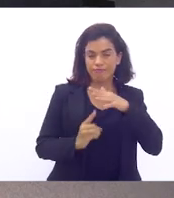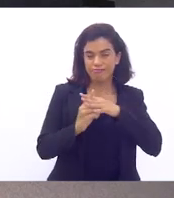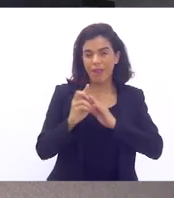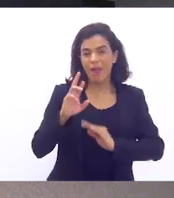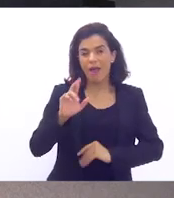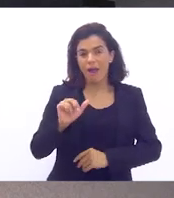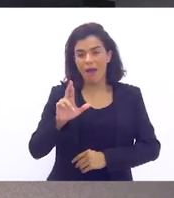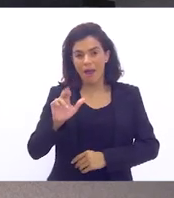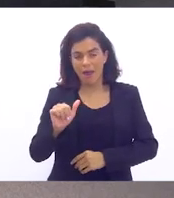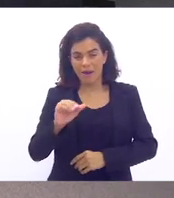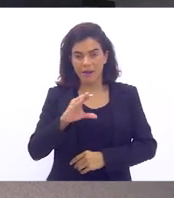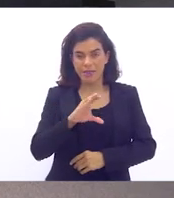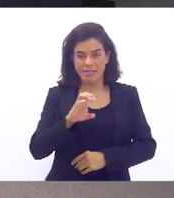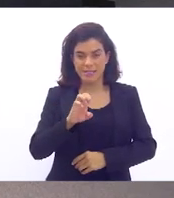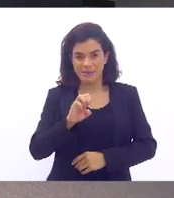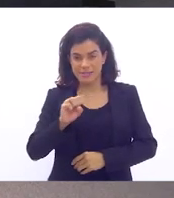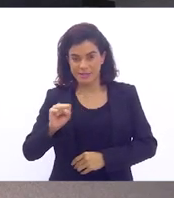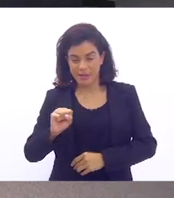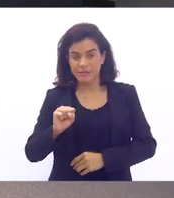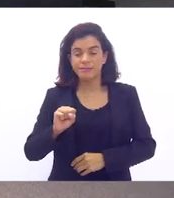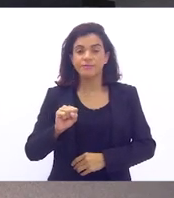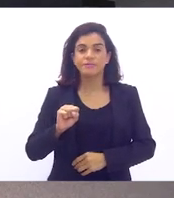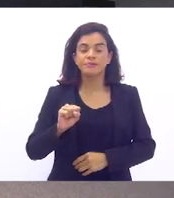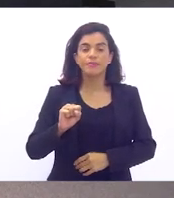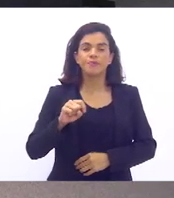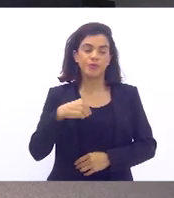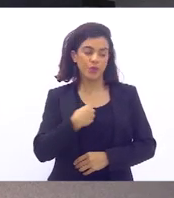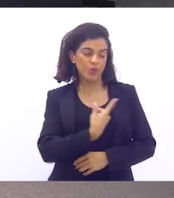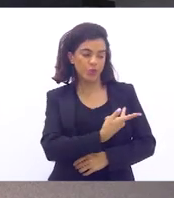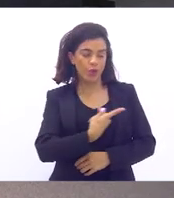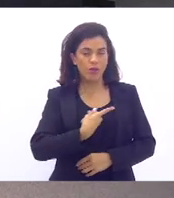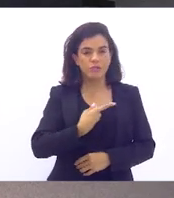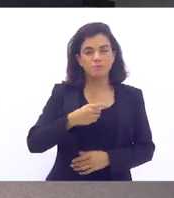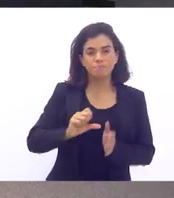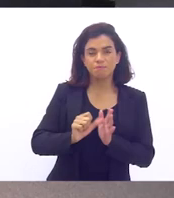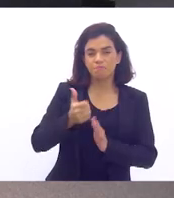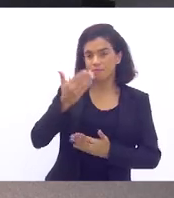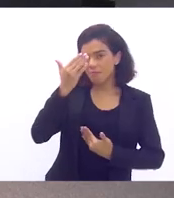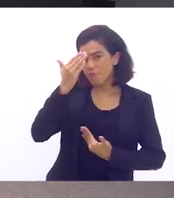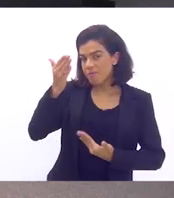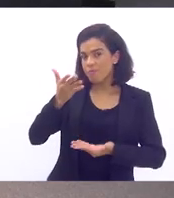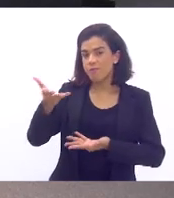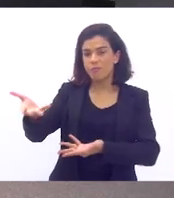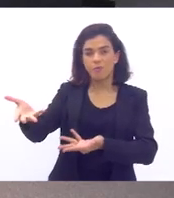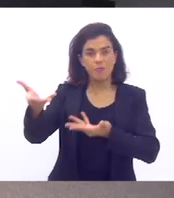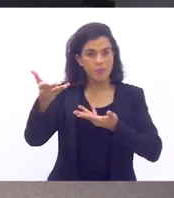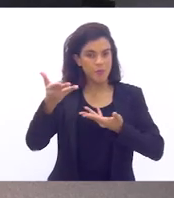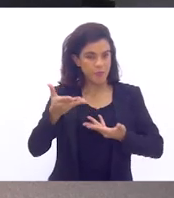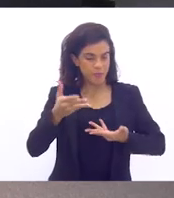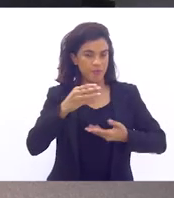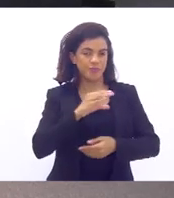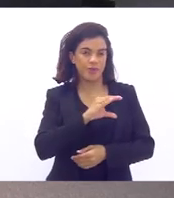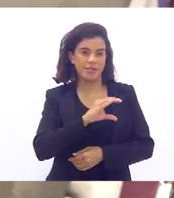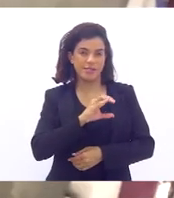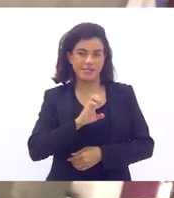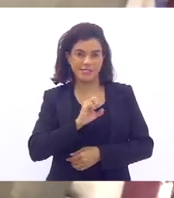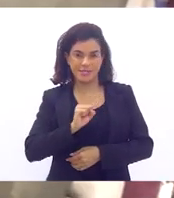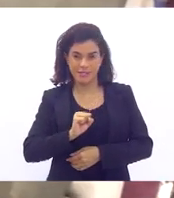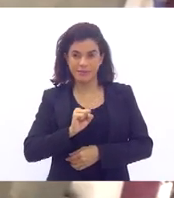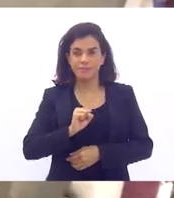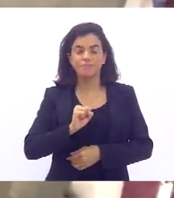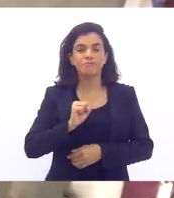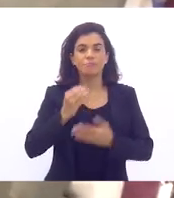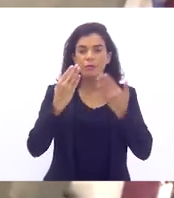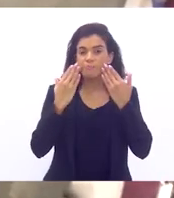de forma que a gente primeiro agradece o convite feito a série para que